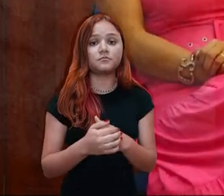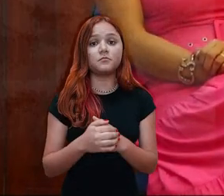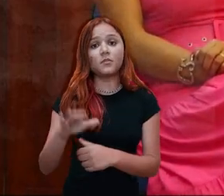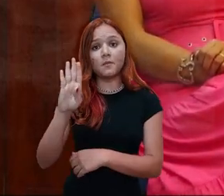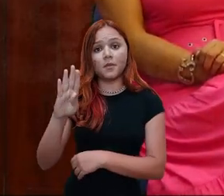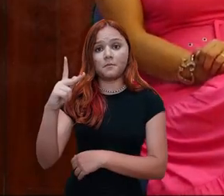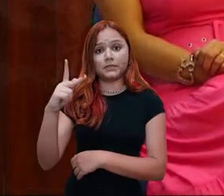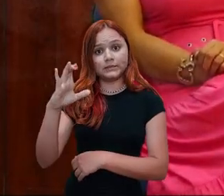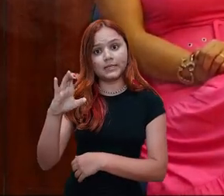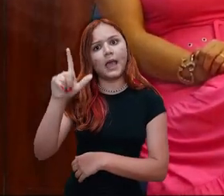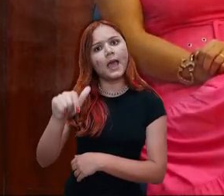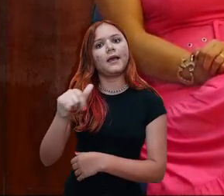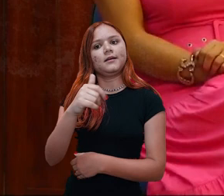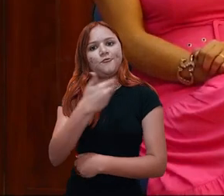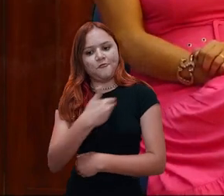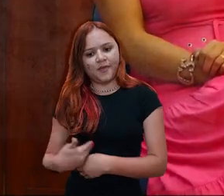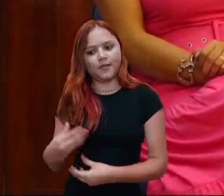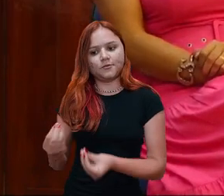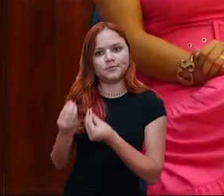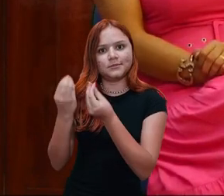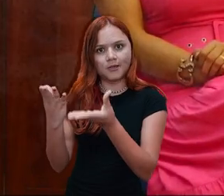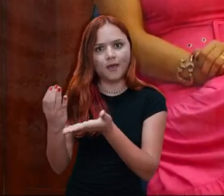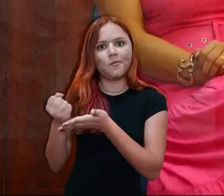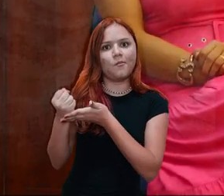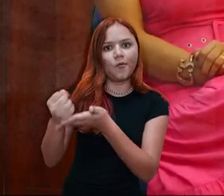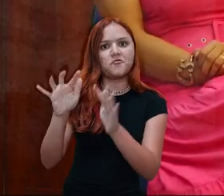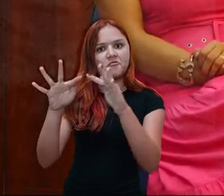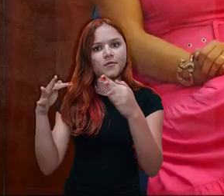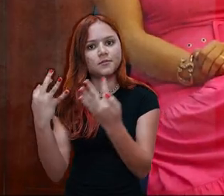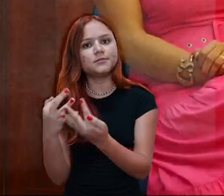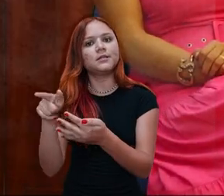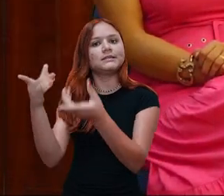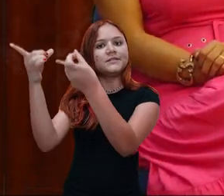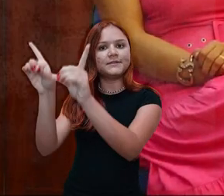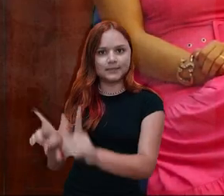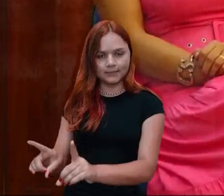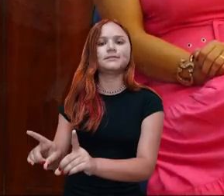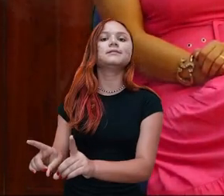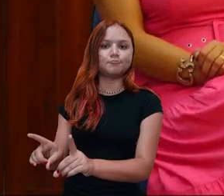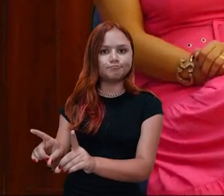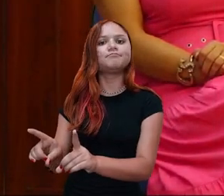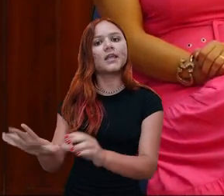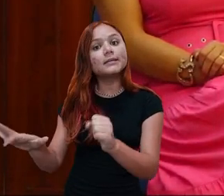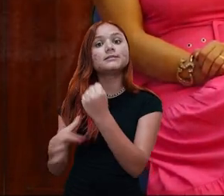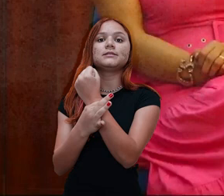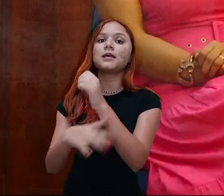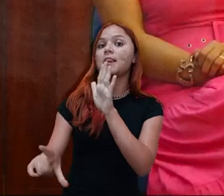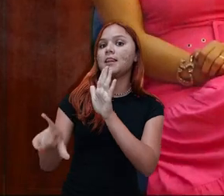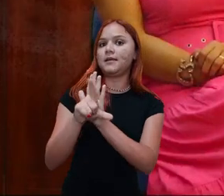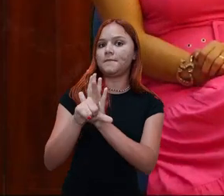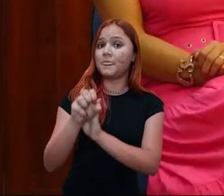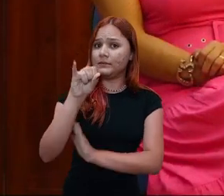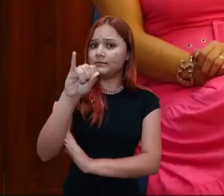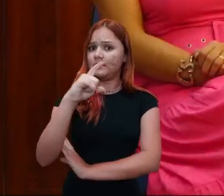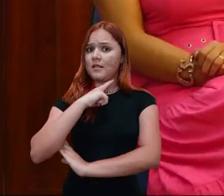de prestação Sim. continuada e é um direito que já foi garantido por lei e que, se tiver esse